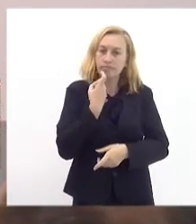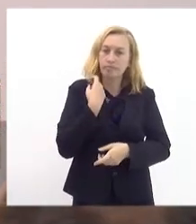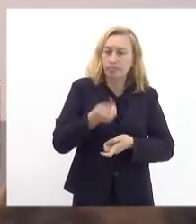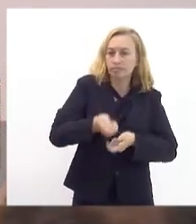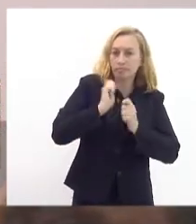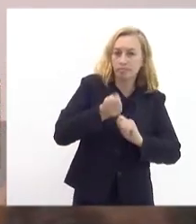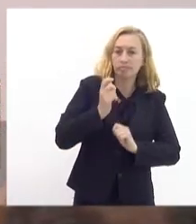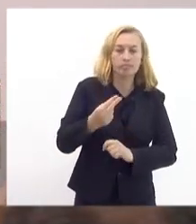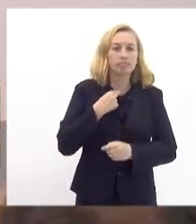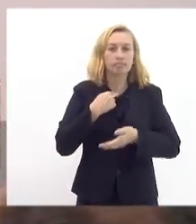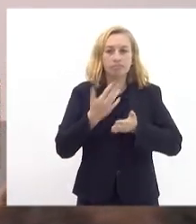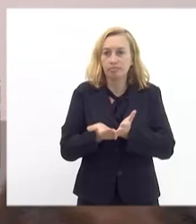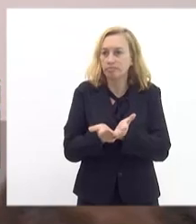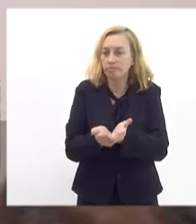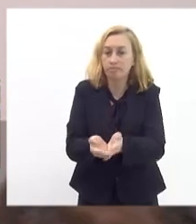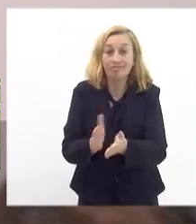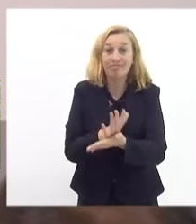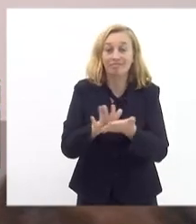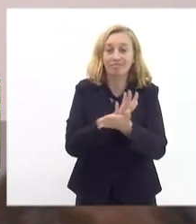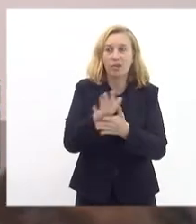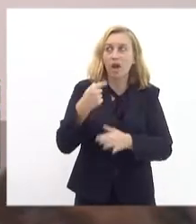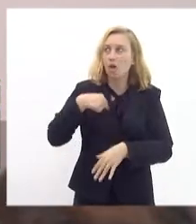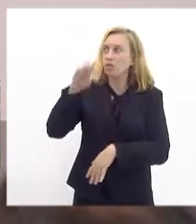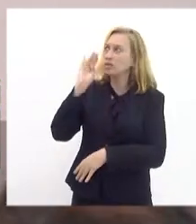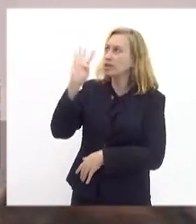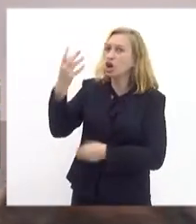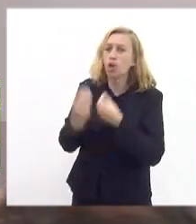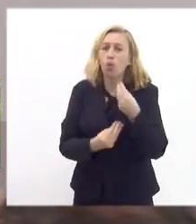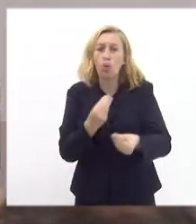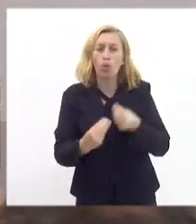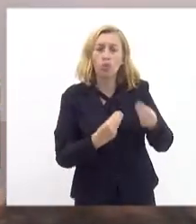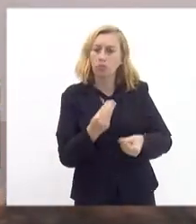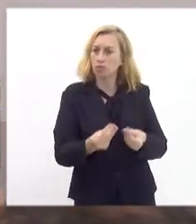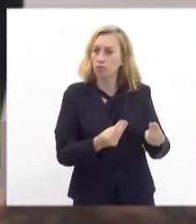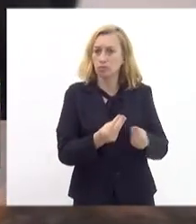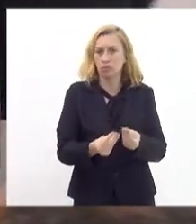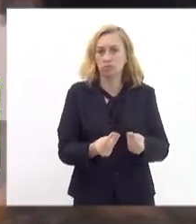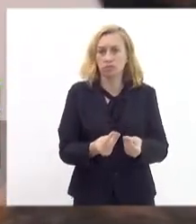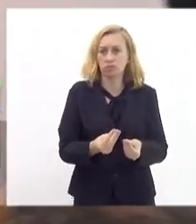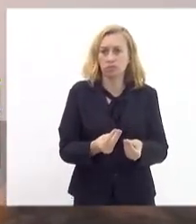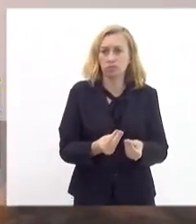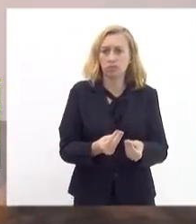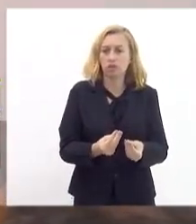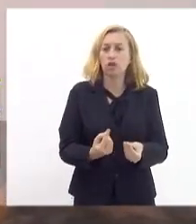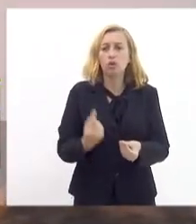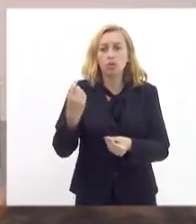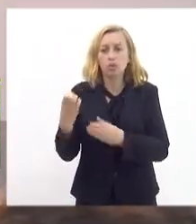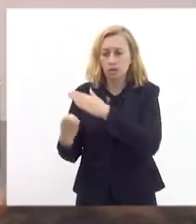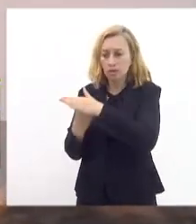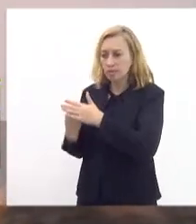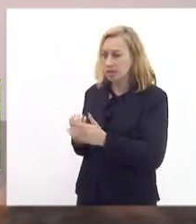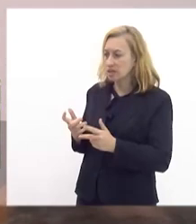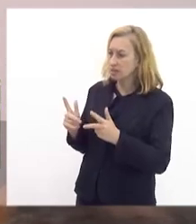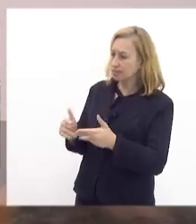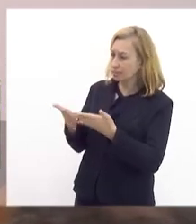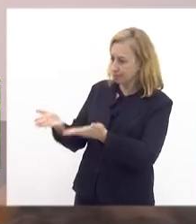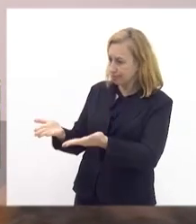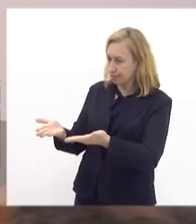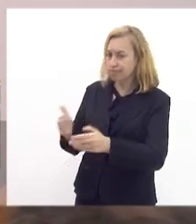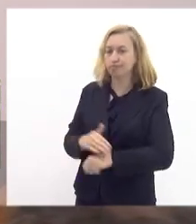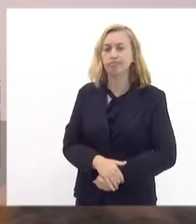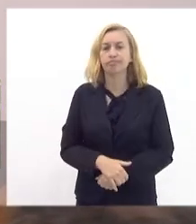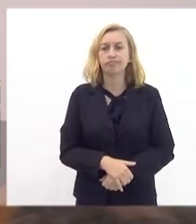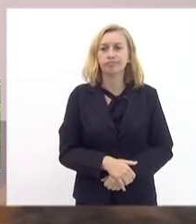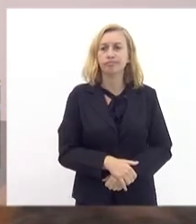nem Navegar né e eu fico imaginando como é que pode é uma empresa como essa